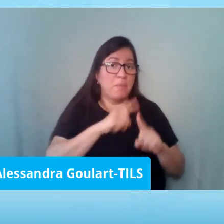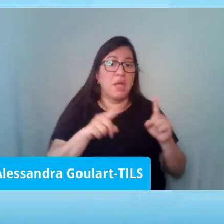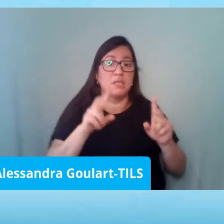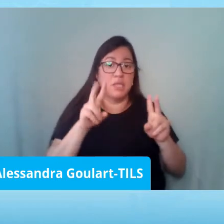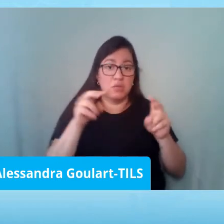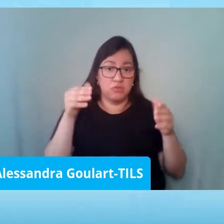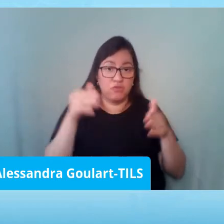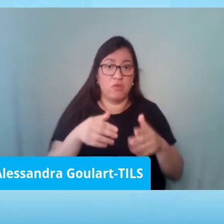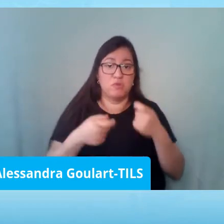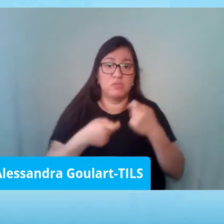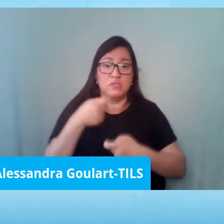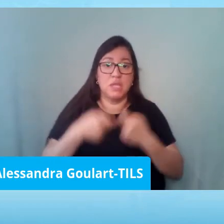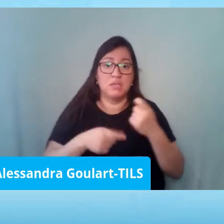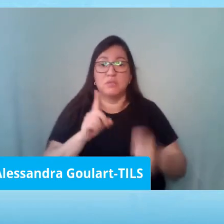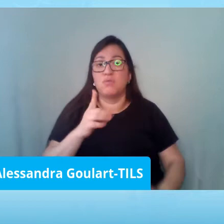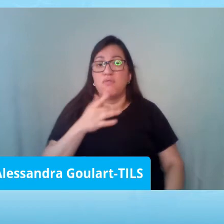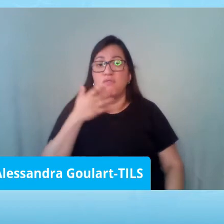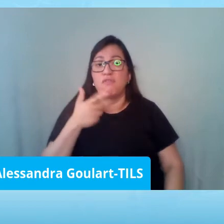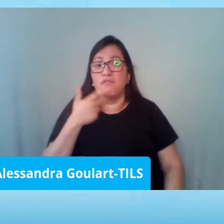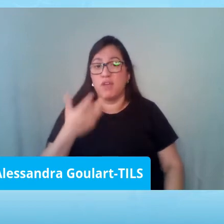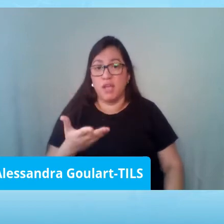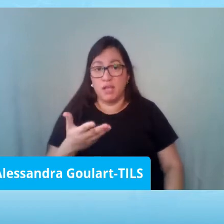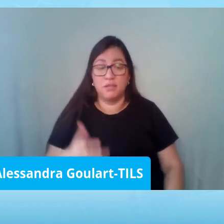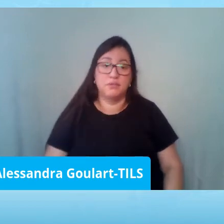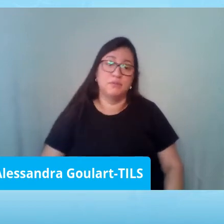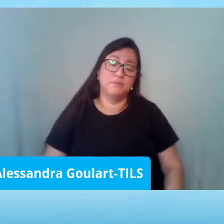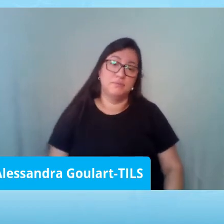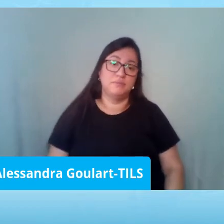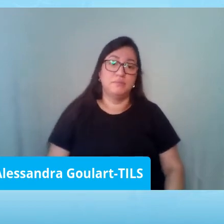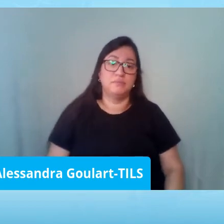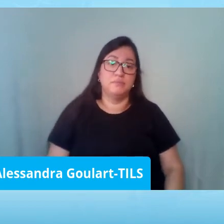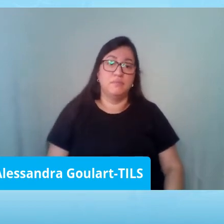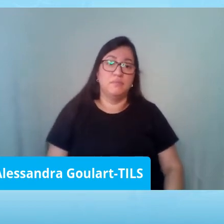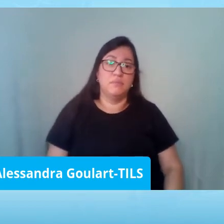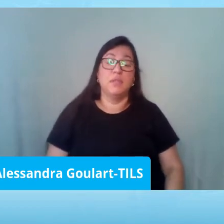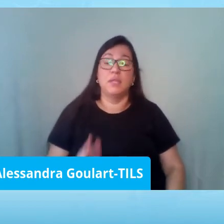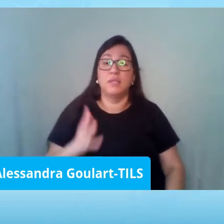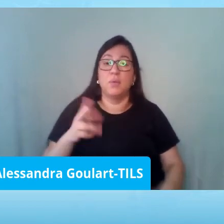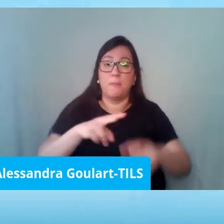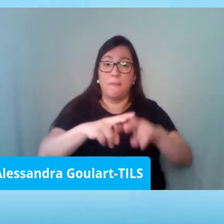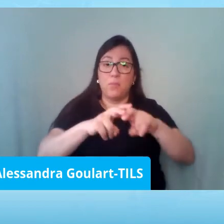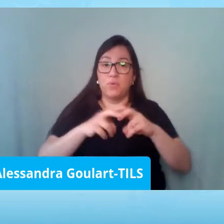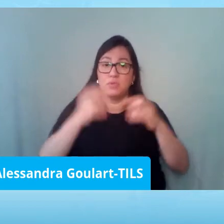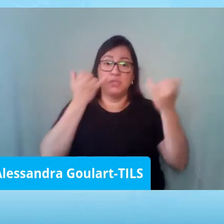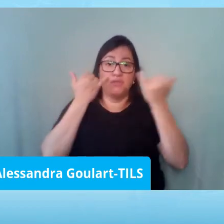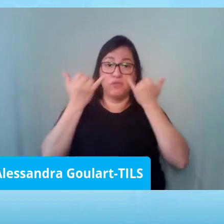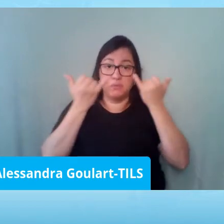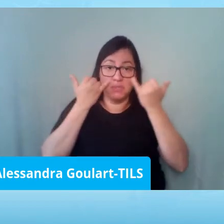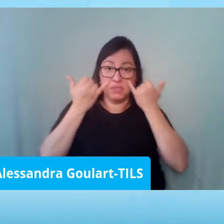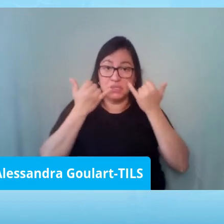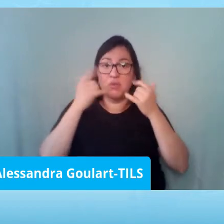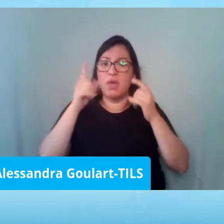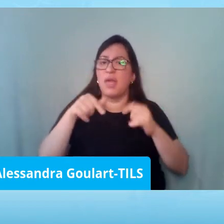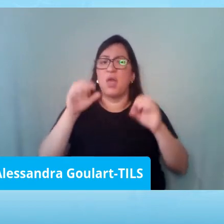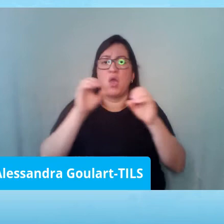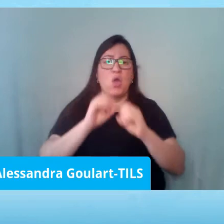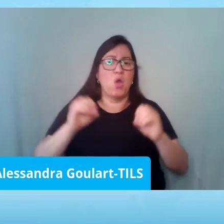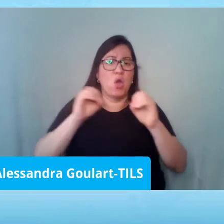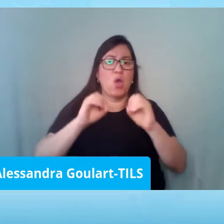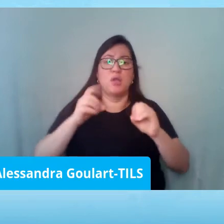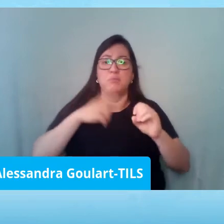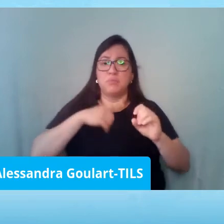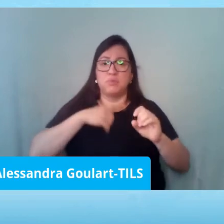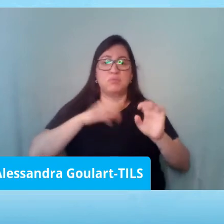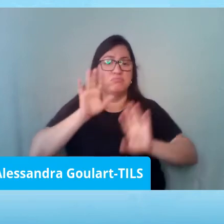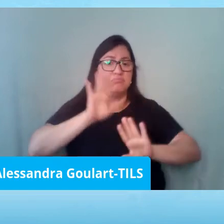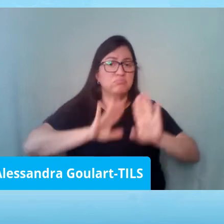sobre isso. Então, e a informação, ela é uma poderosa ferramenta contra o preconceito. A falta de informação, ela é